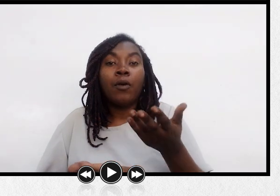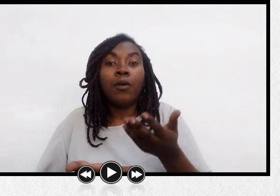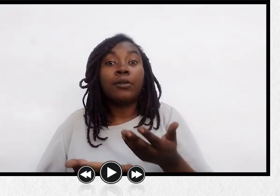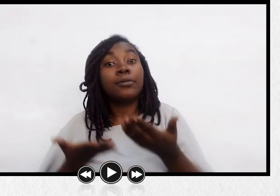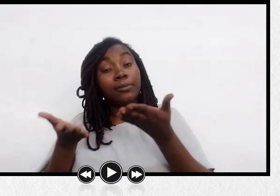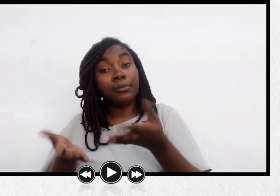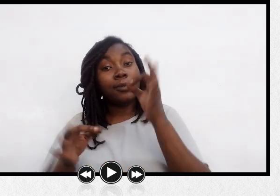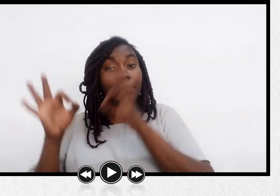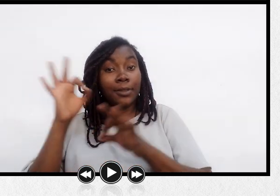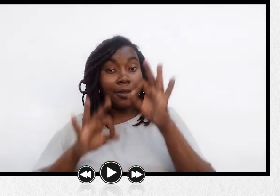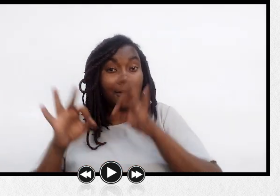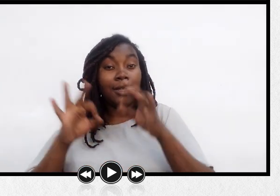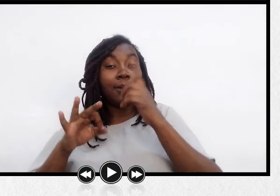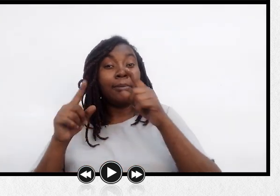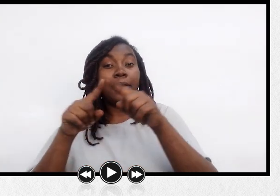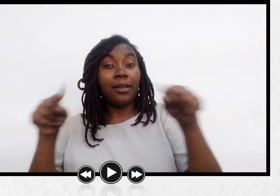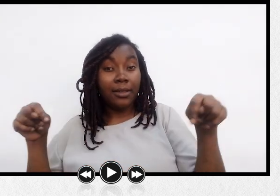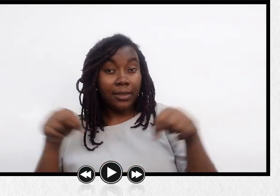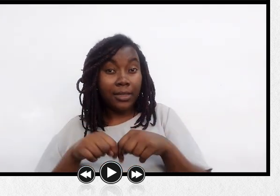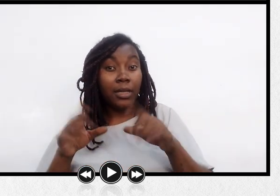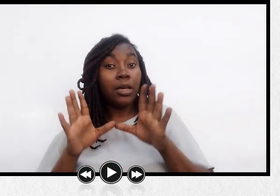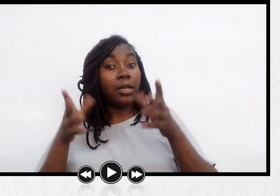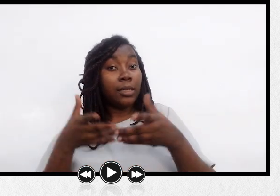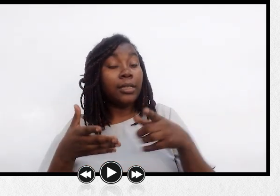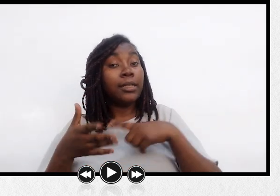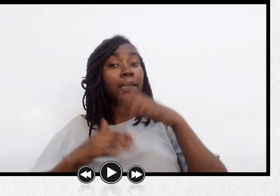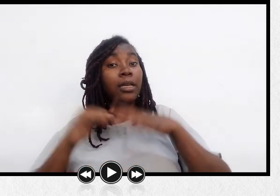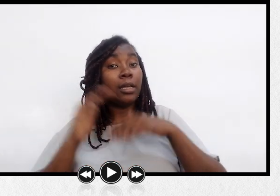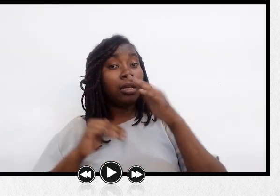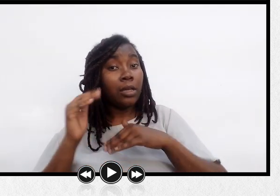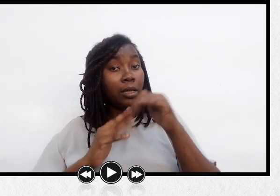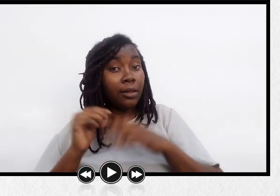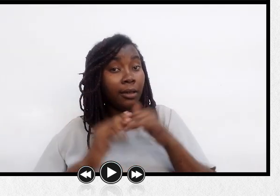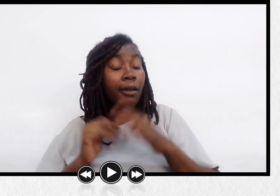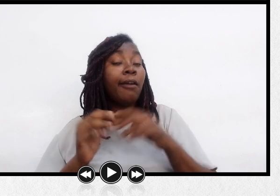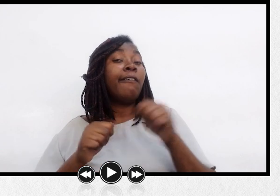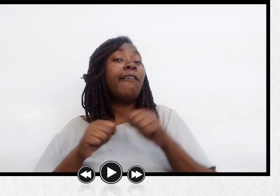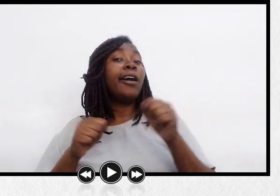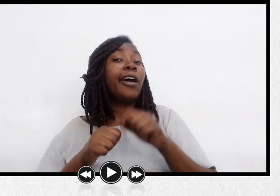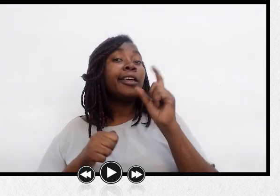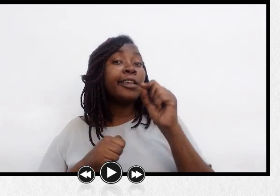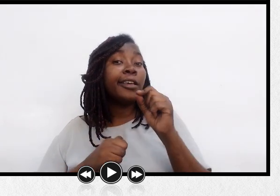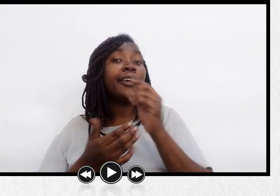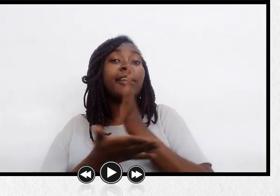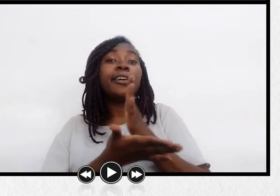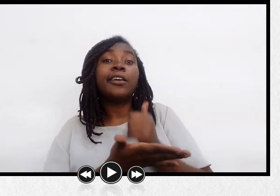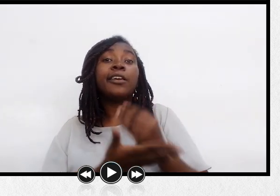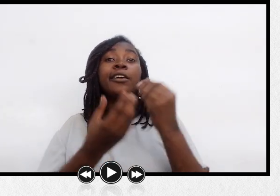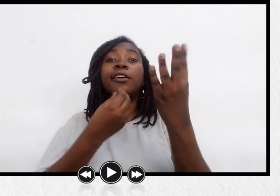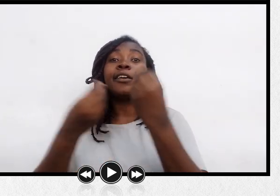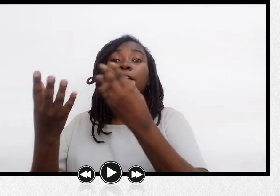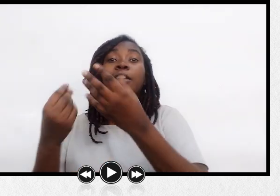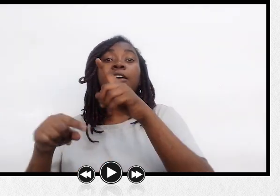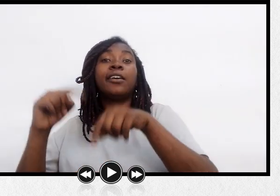deste plano de bacia, é que o comitê tem a competência de fazer a distribuição de